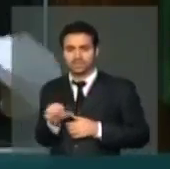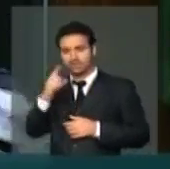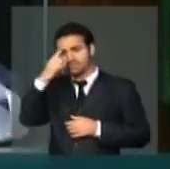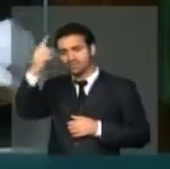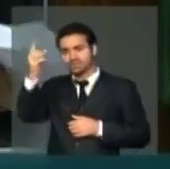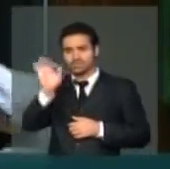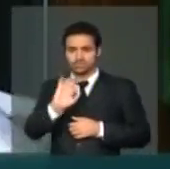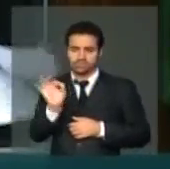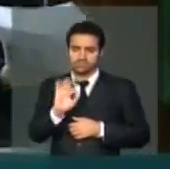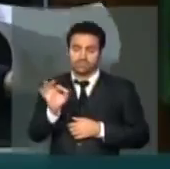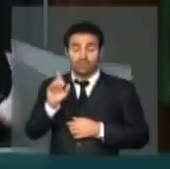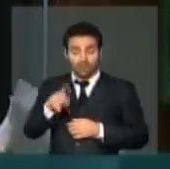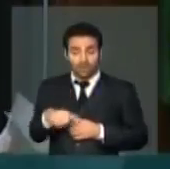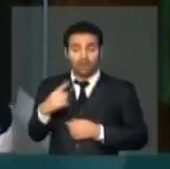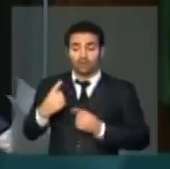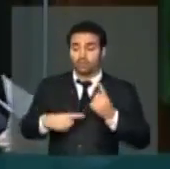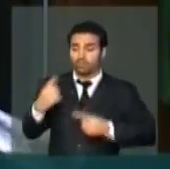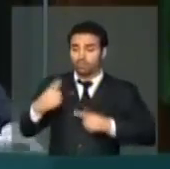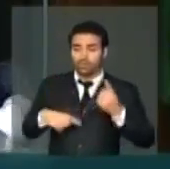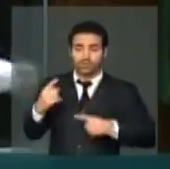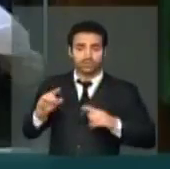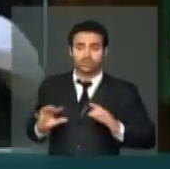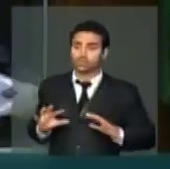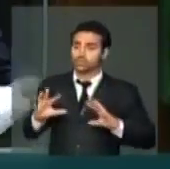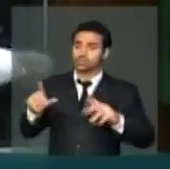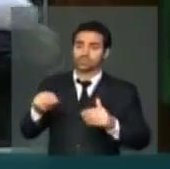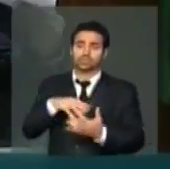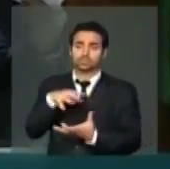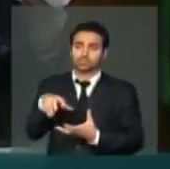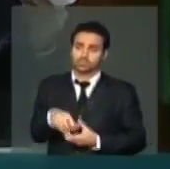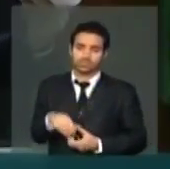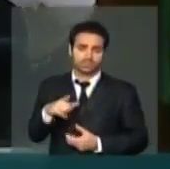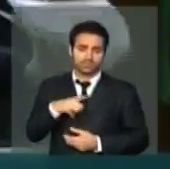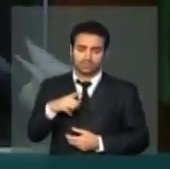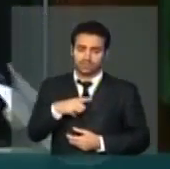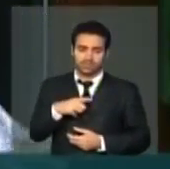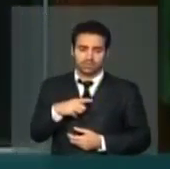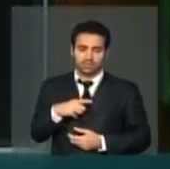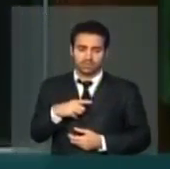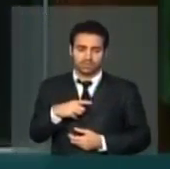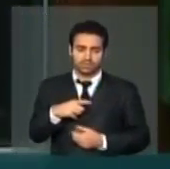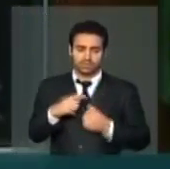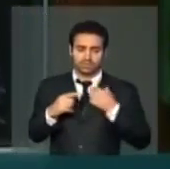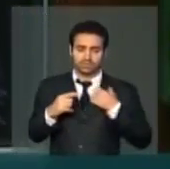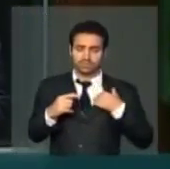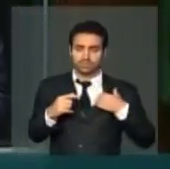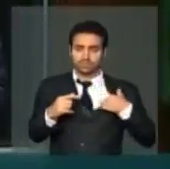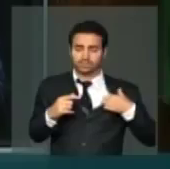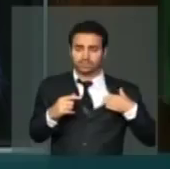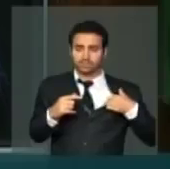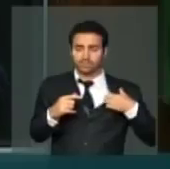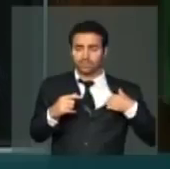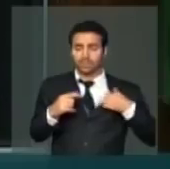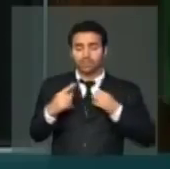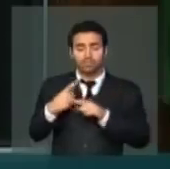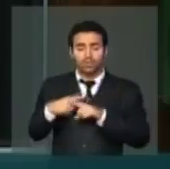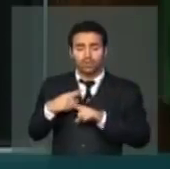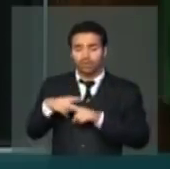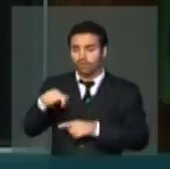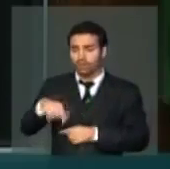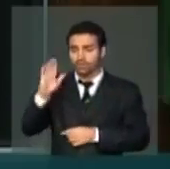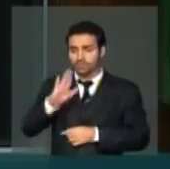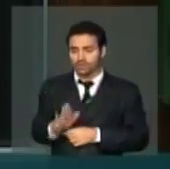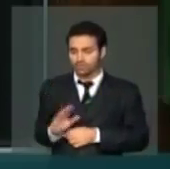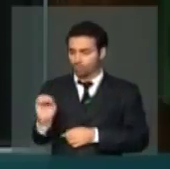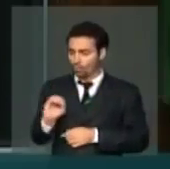é uma política aplicada em todo o mundo. Isso é uma política levada a cabo no mundo capitalista. E não há porquê no Brasil